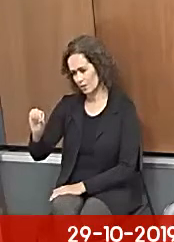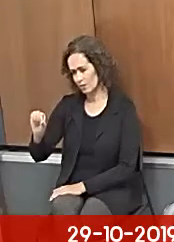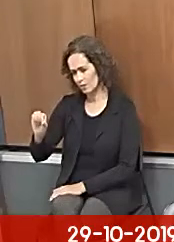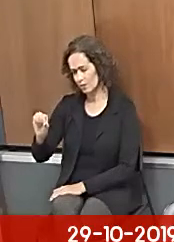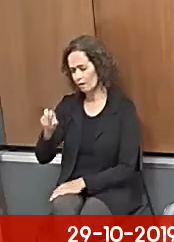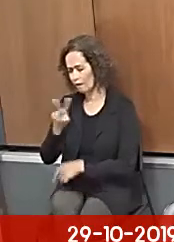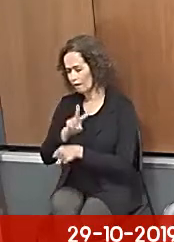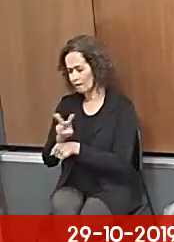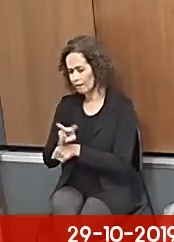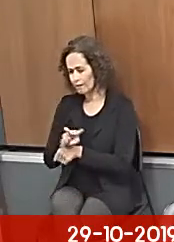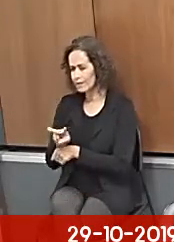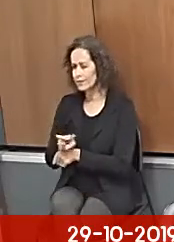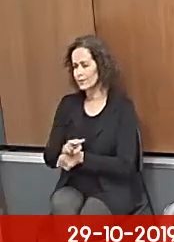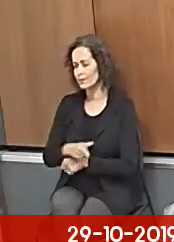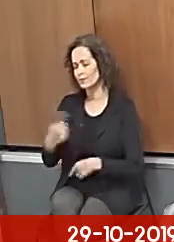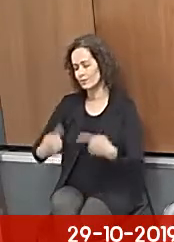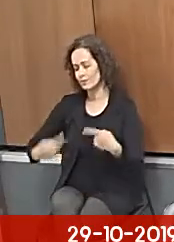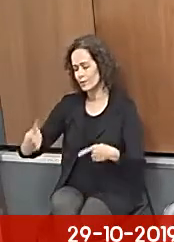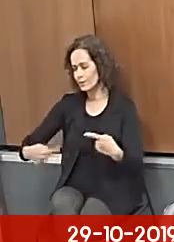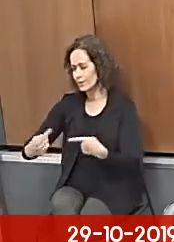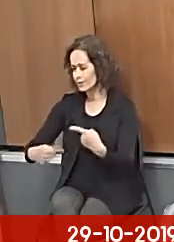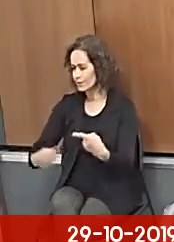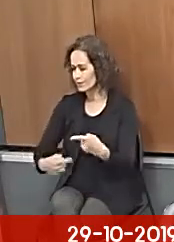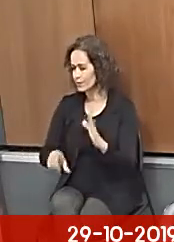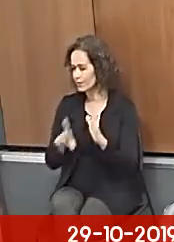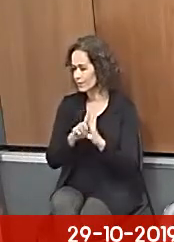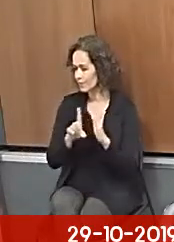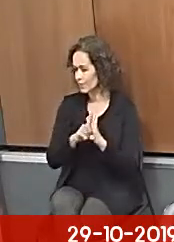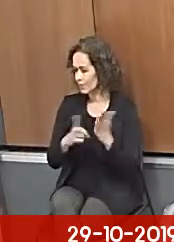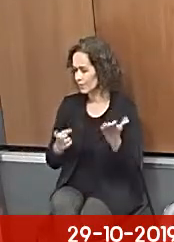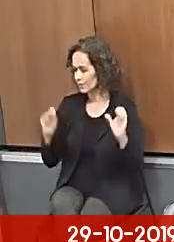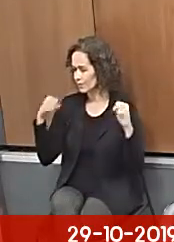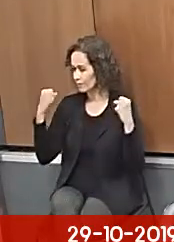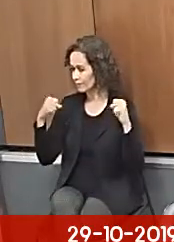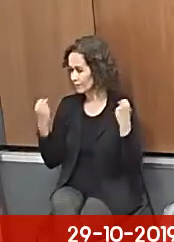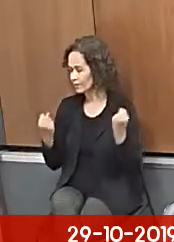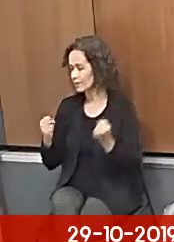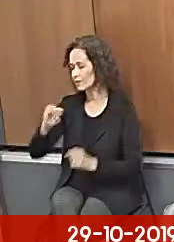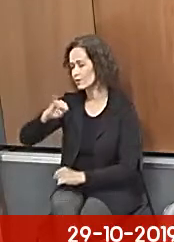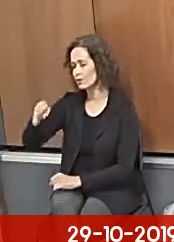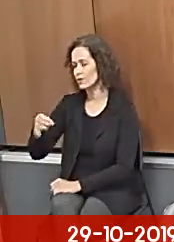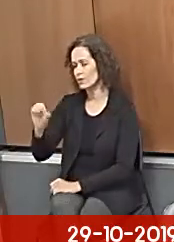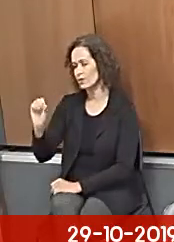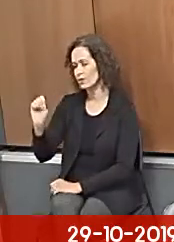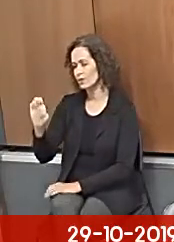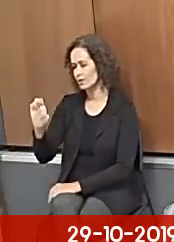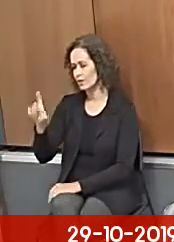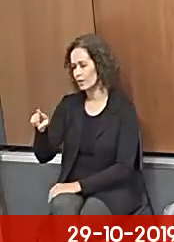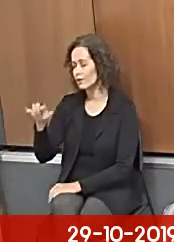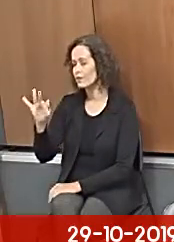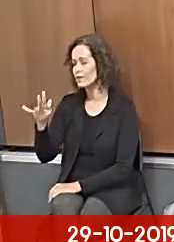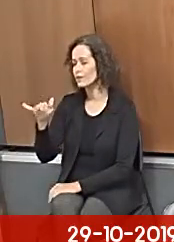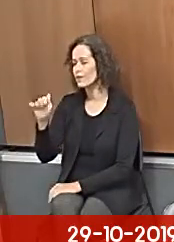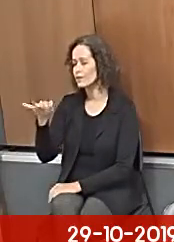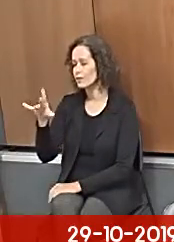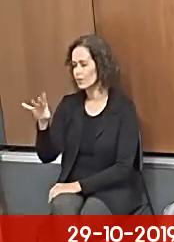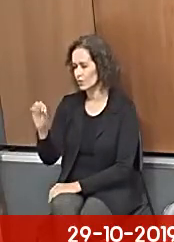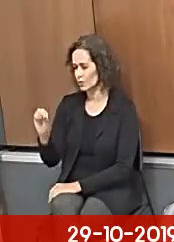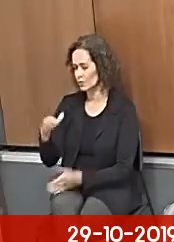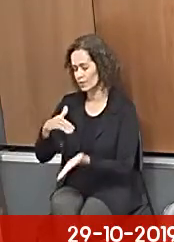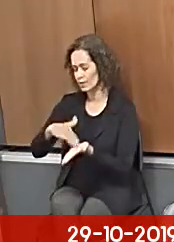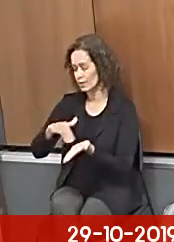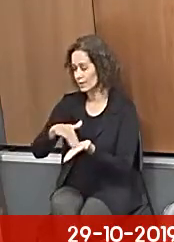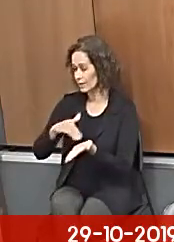públicas para Desporto e Educação Física, representante José Francisco Filho, subsecretário da Secretaria de Esporte